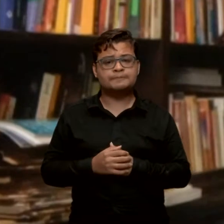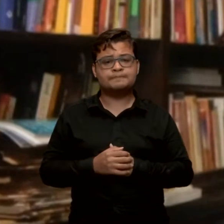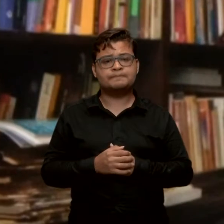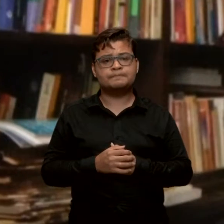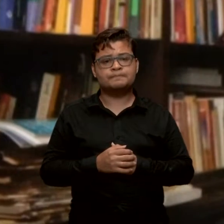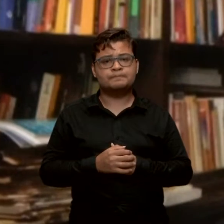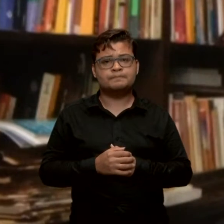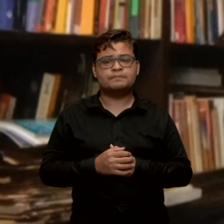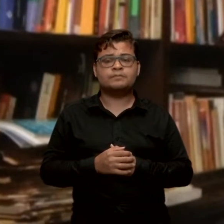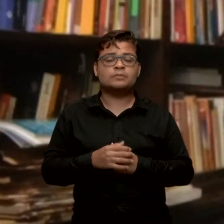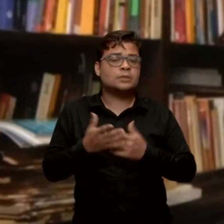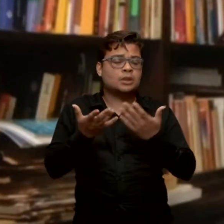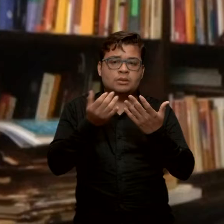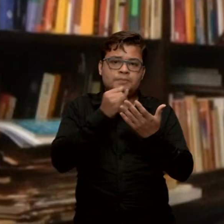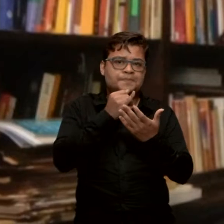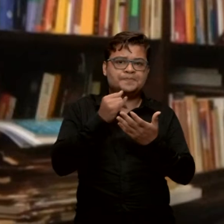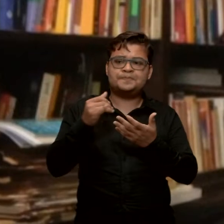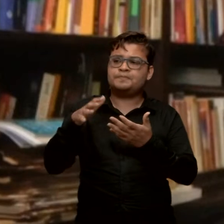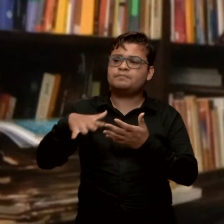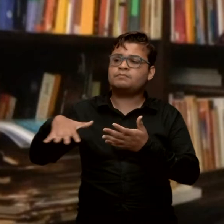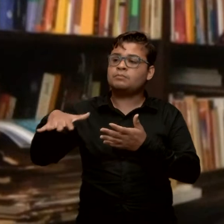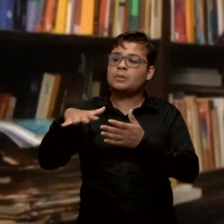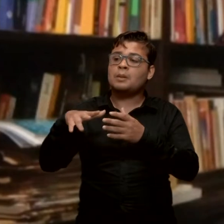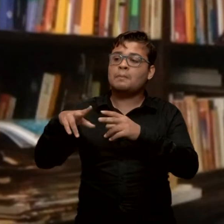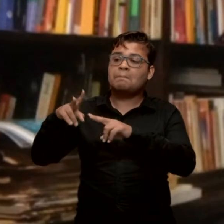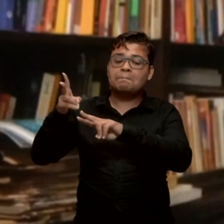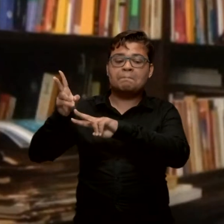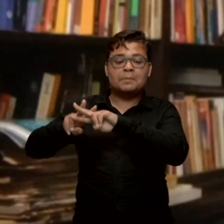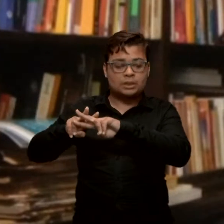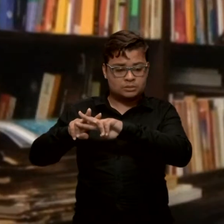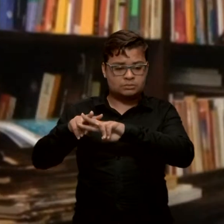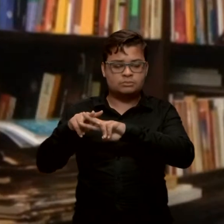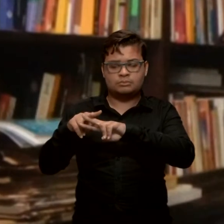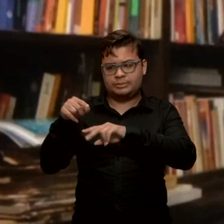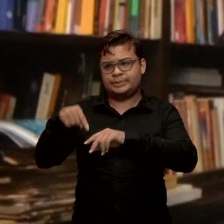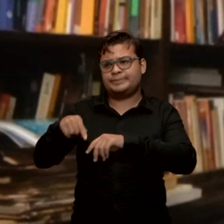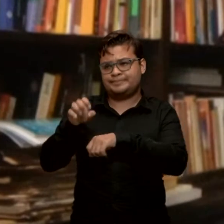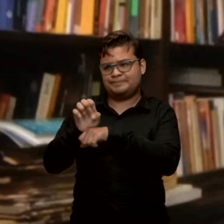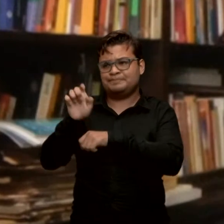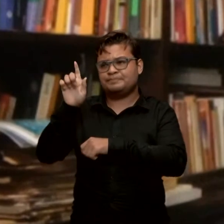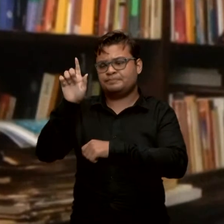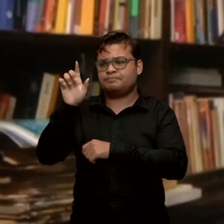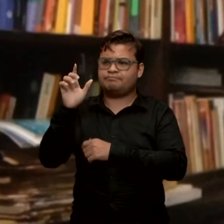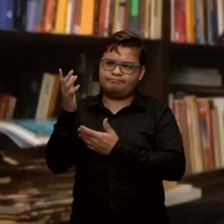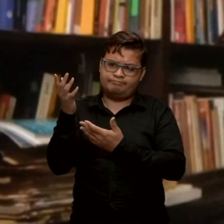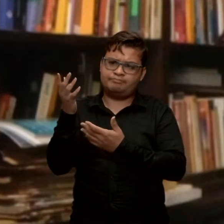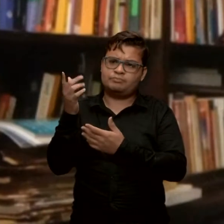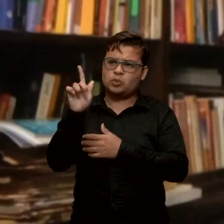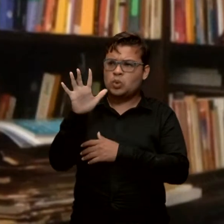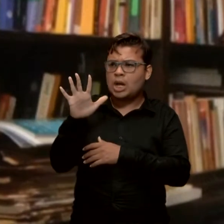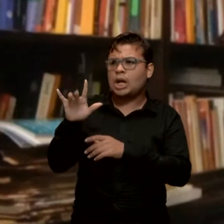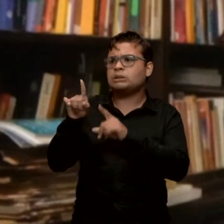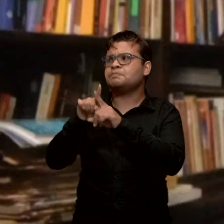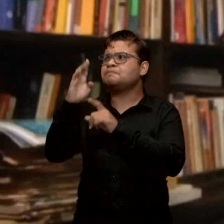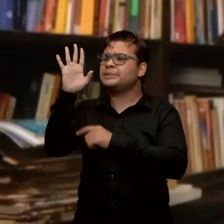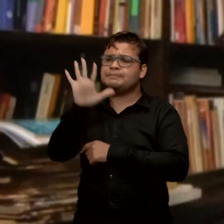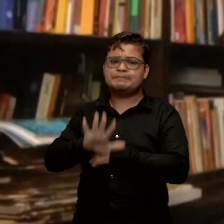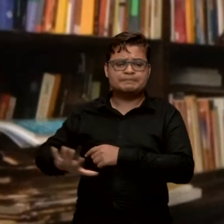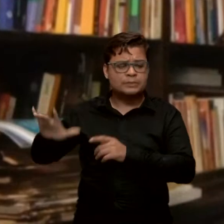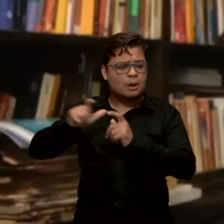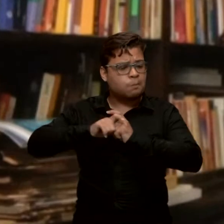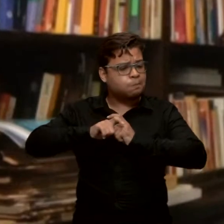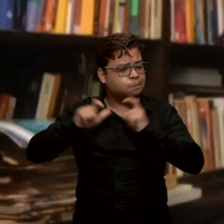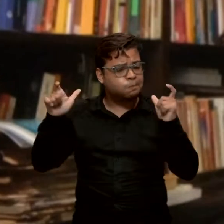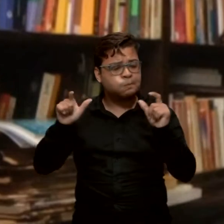No sistema prisional aí, brasileiro, a gente sabe que a maioria são de negros e pobres,